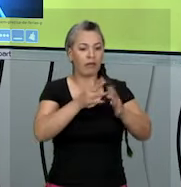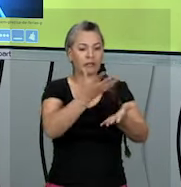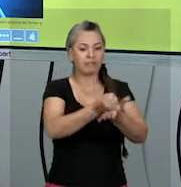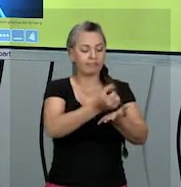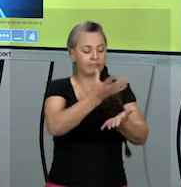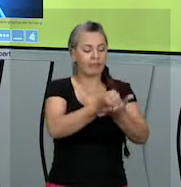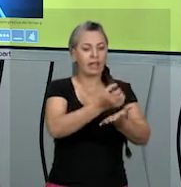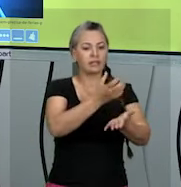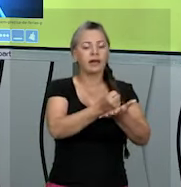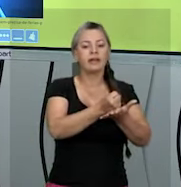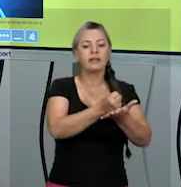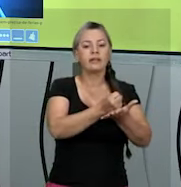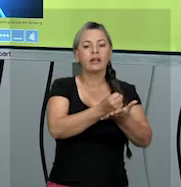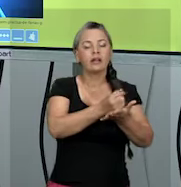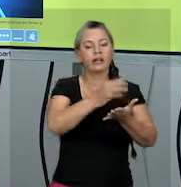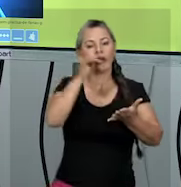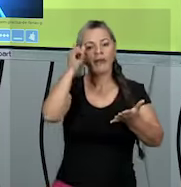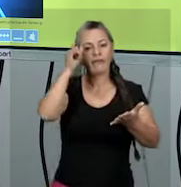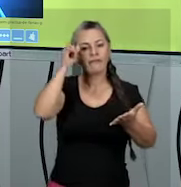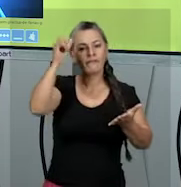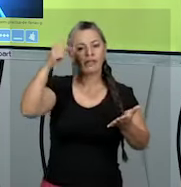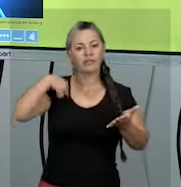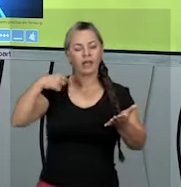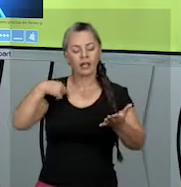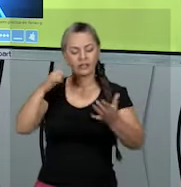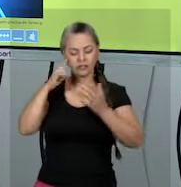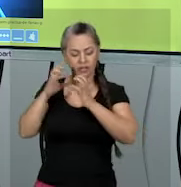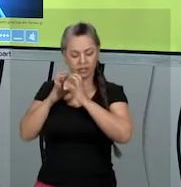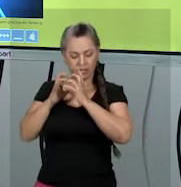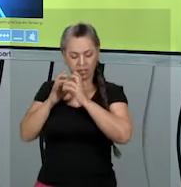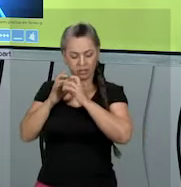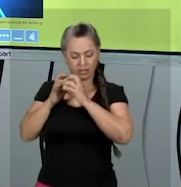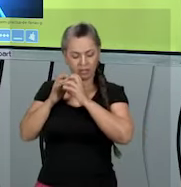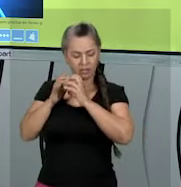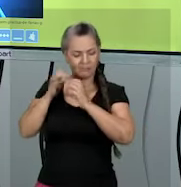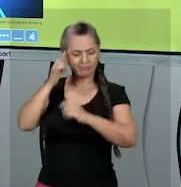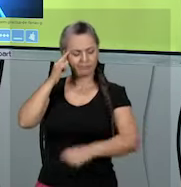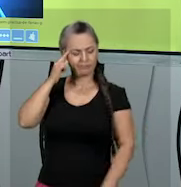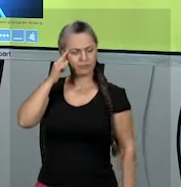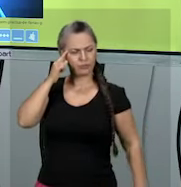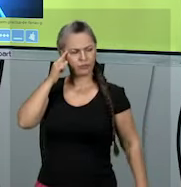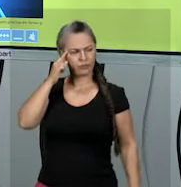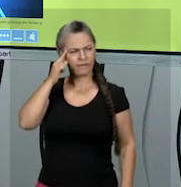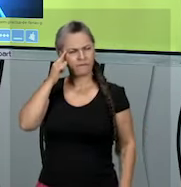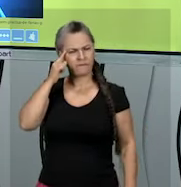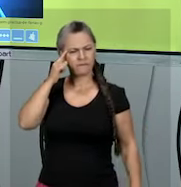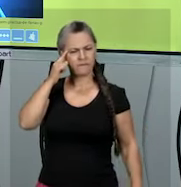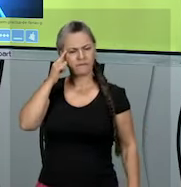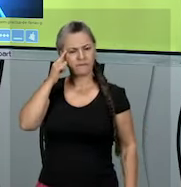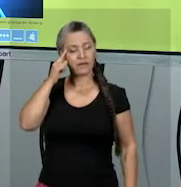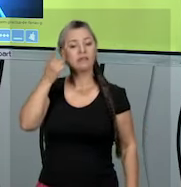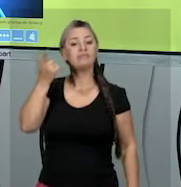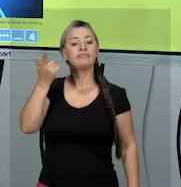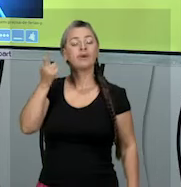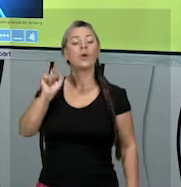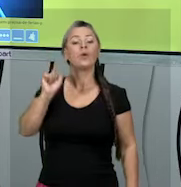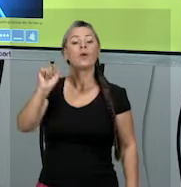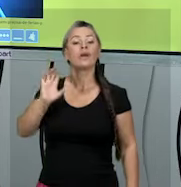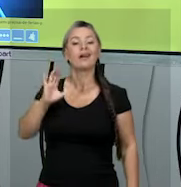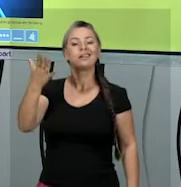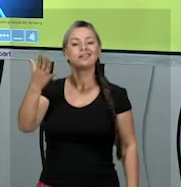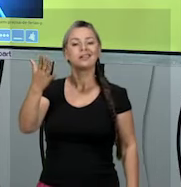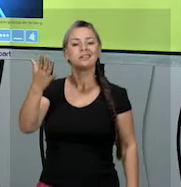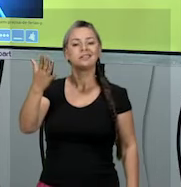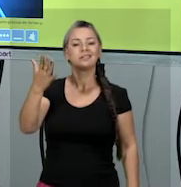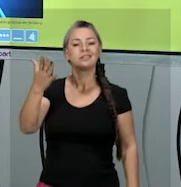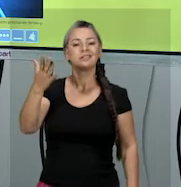informações, o nosso cérebro para de fazer esse caminho para acessar. Então, a gente pode perder memória. Então, vai